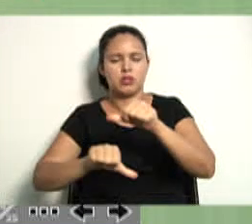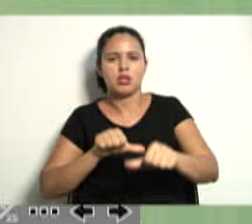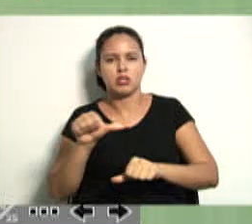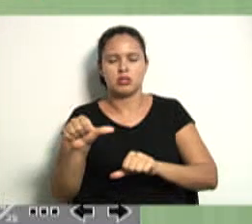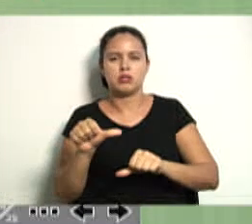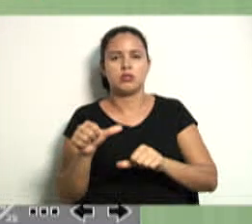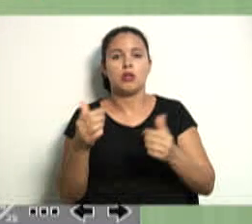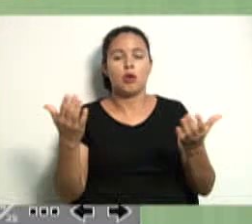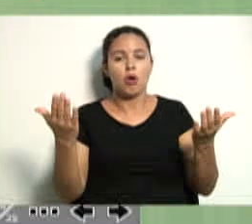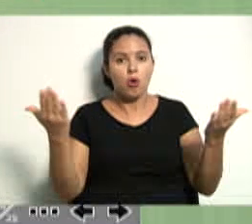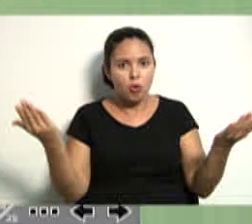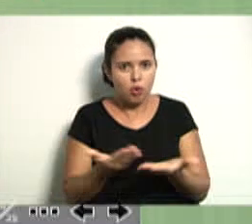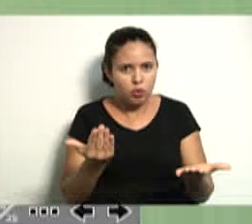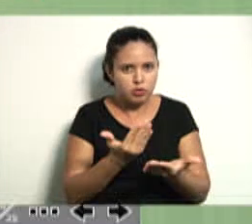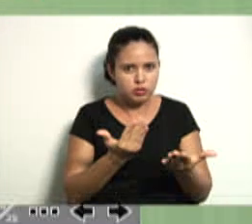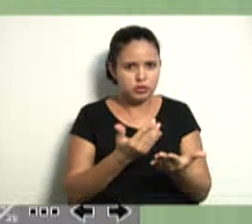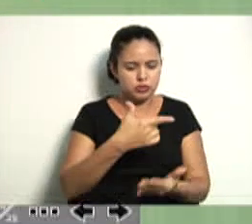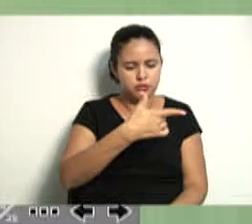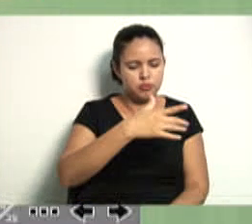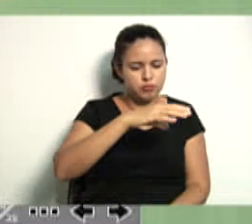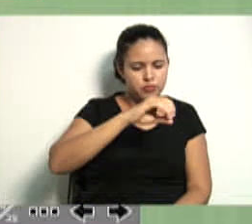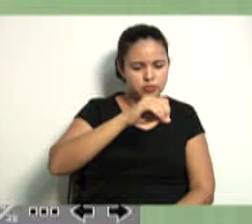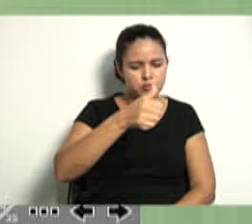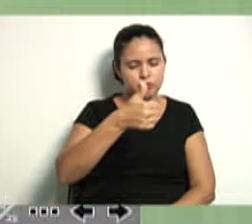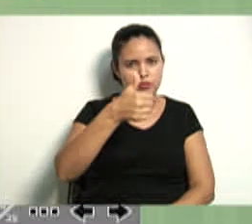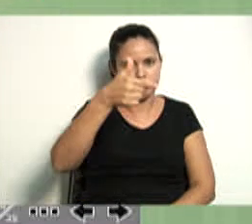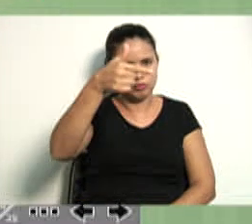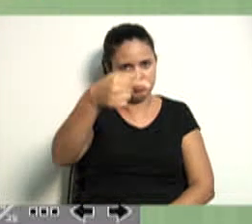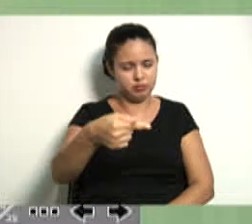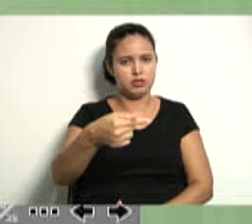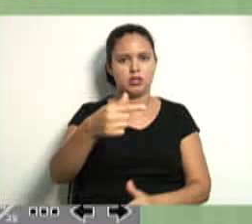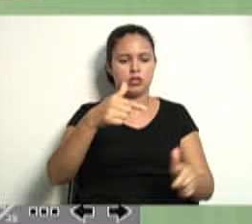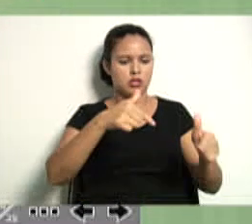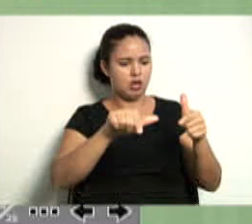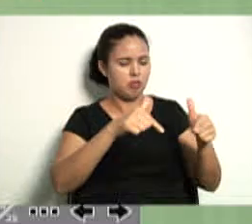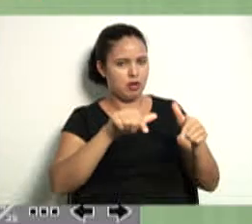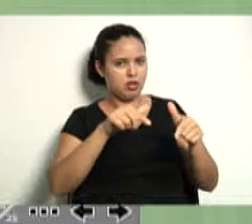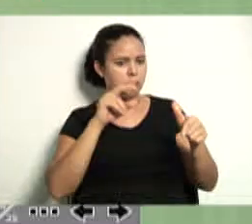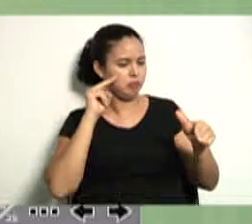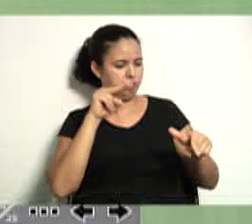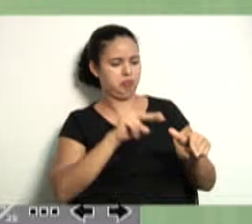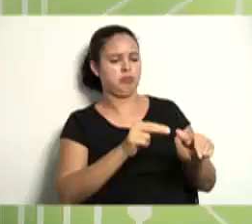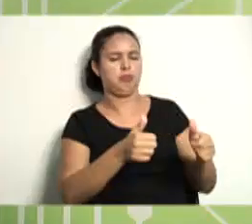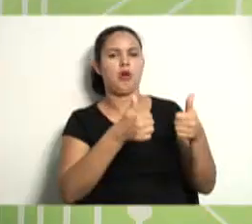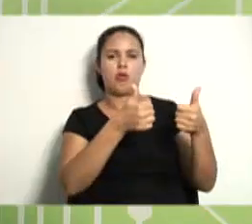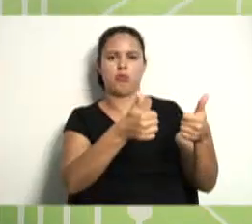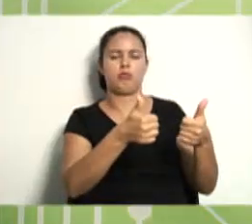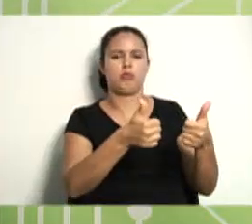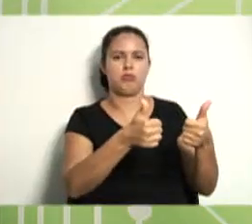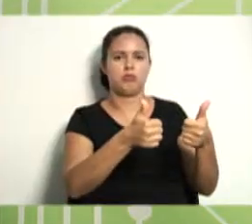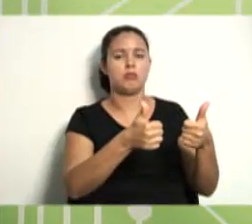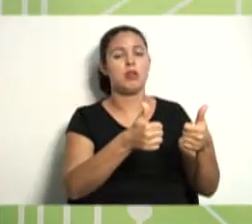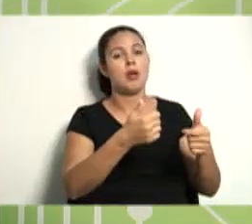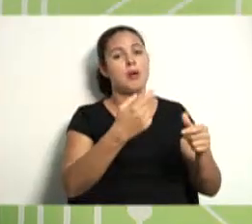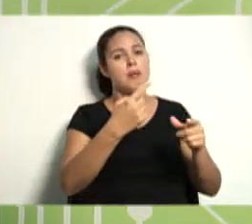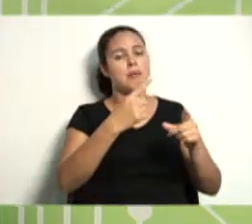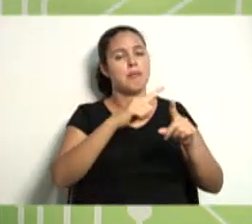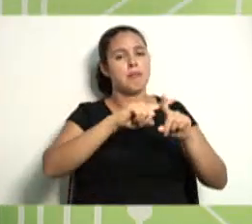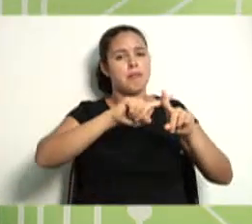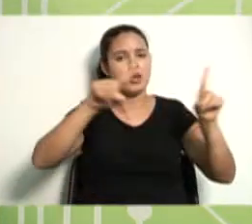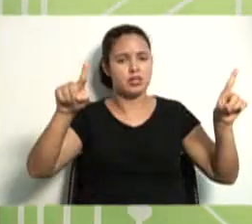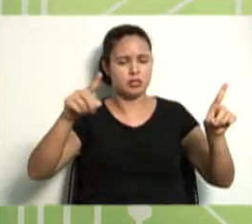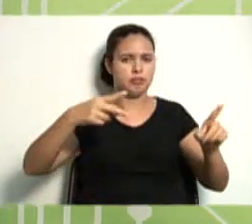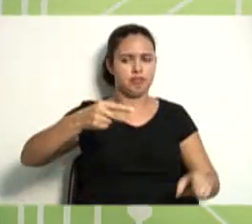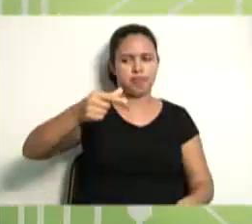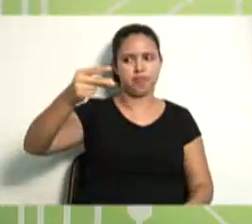de sentidos que vimos no início da aula. Então, gente, antigamente, Lá na Idade Antiga, o período